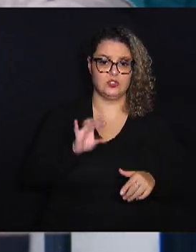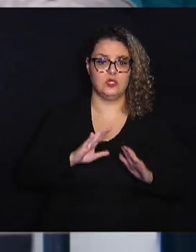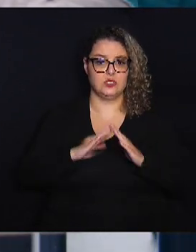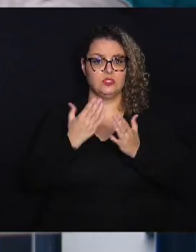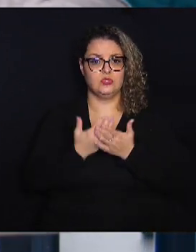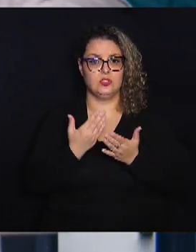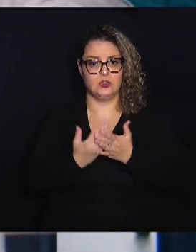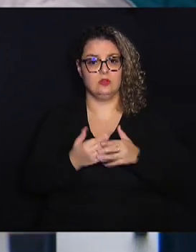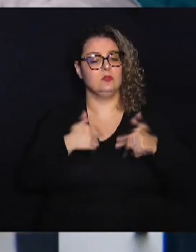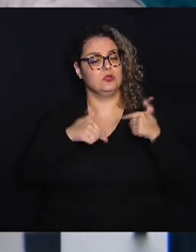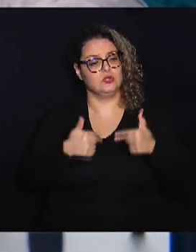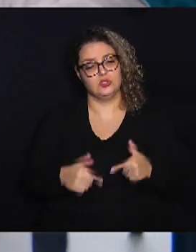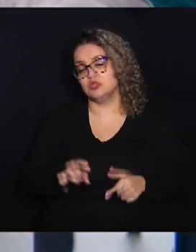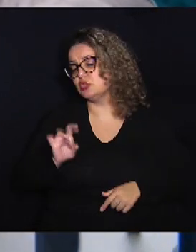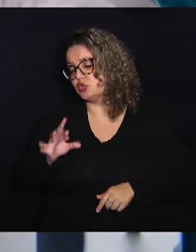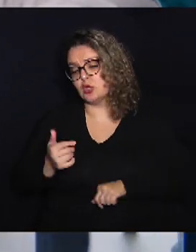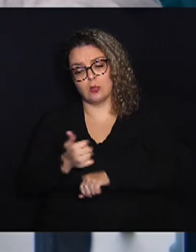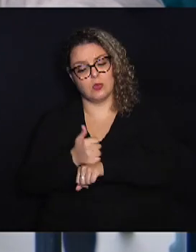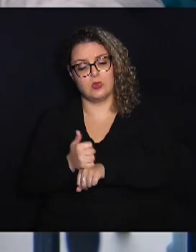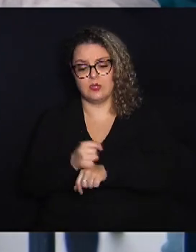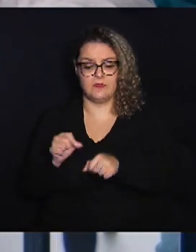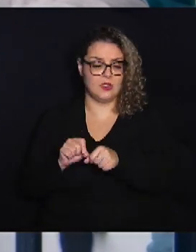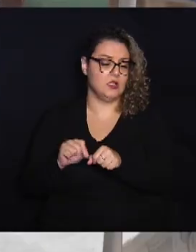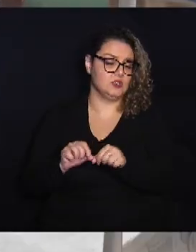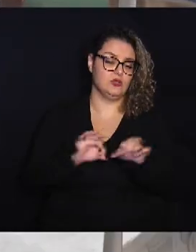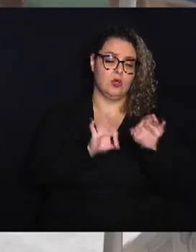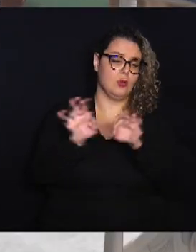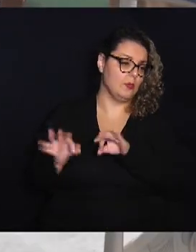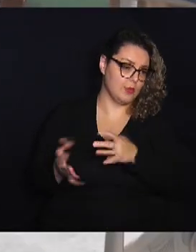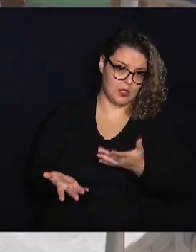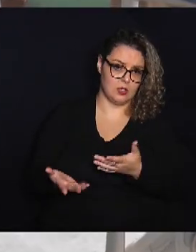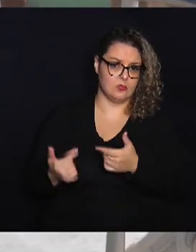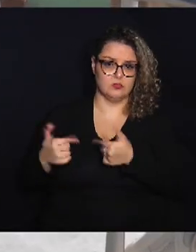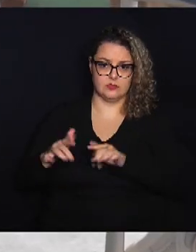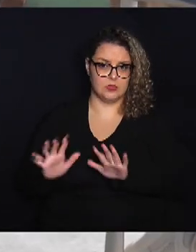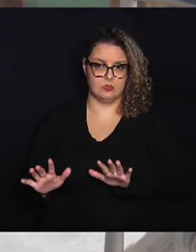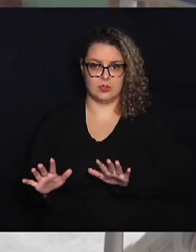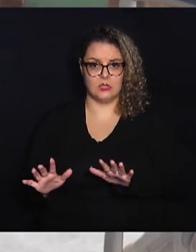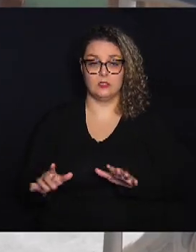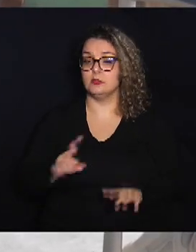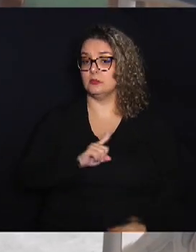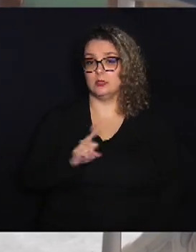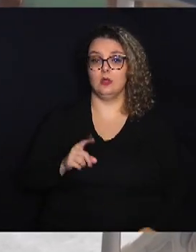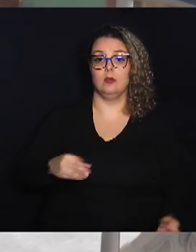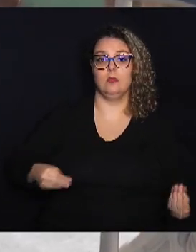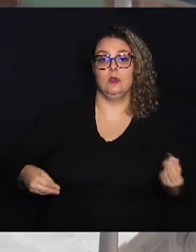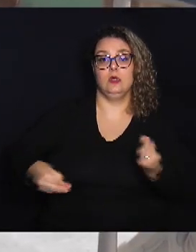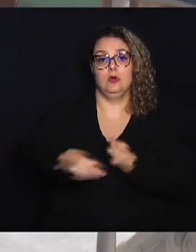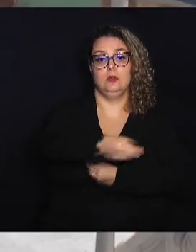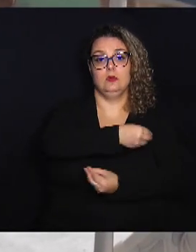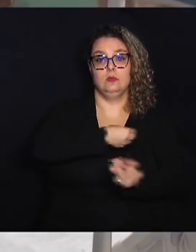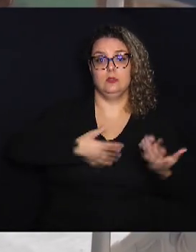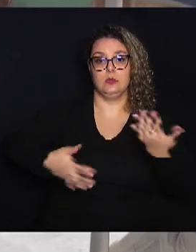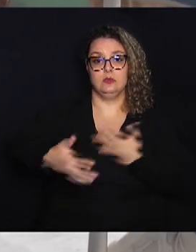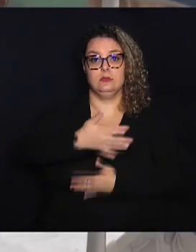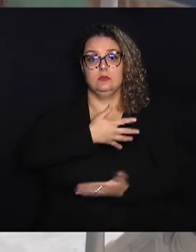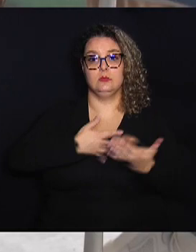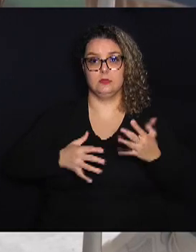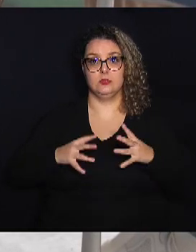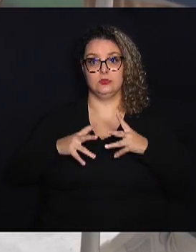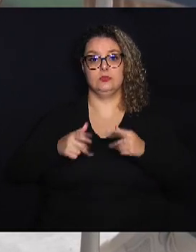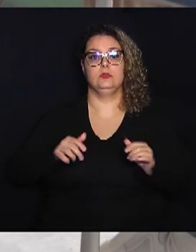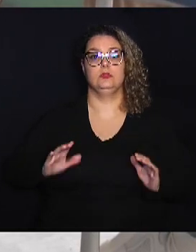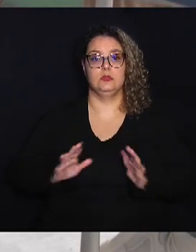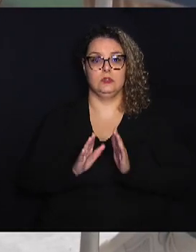um trabalho, só o profissional que faz o acompanhamento do aluno fazer um trabalho. A gente precisa ter esse alinhamento de todas as frentes que estão